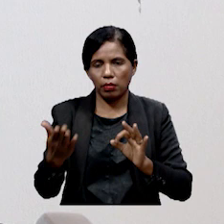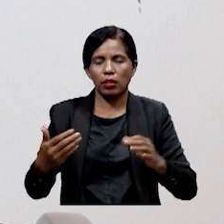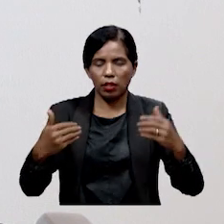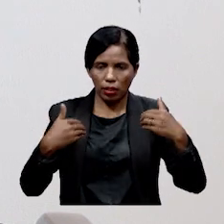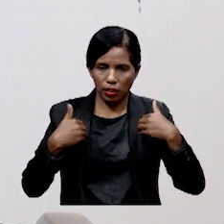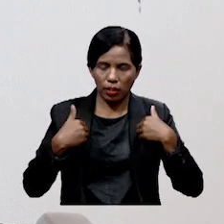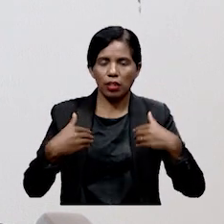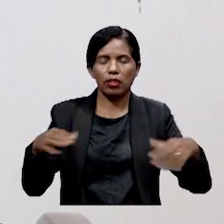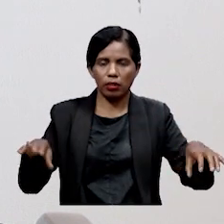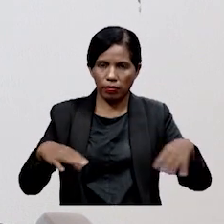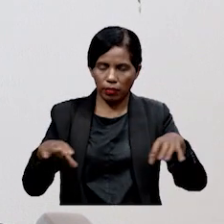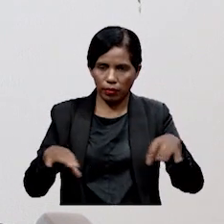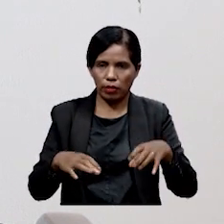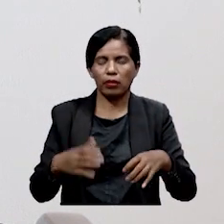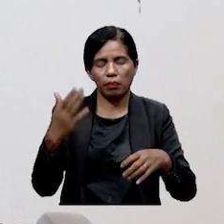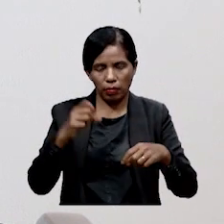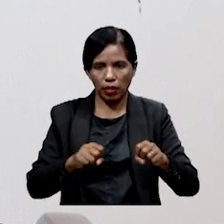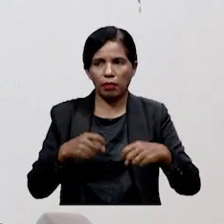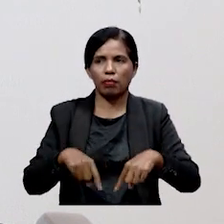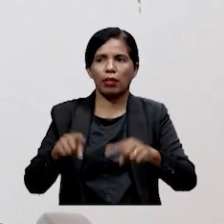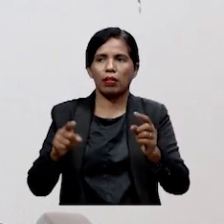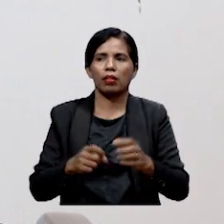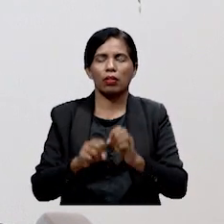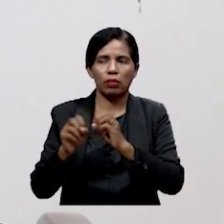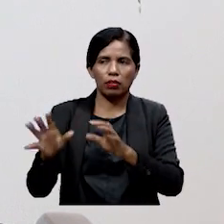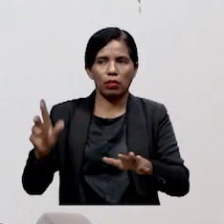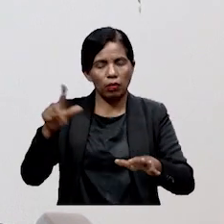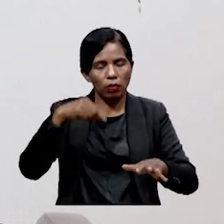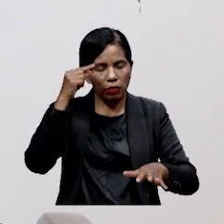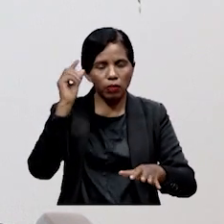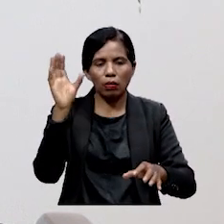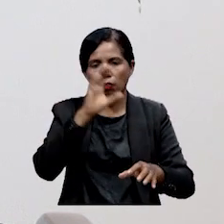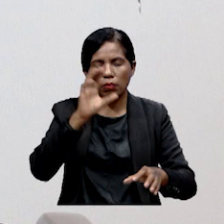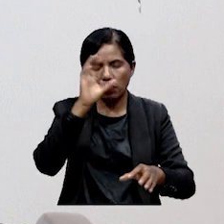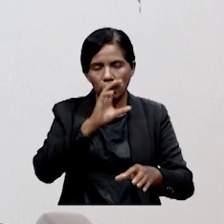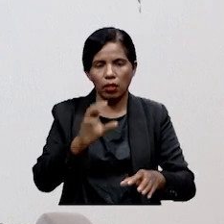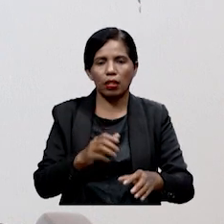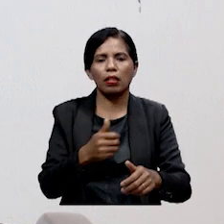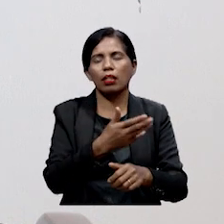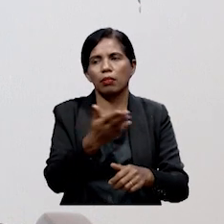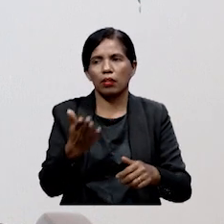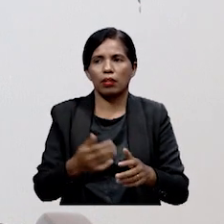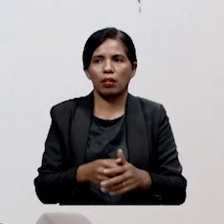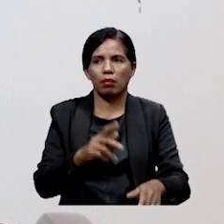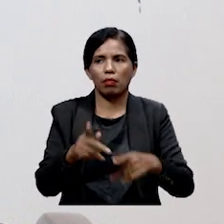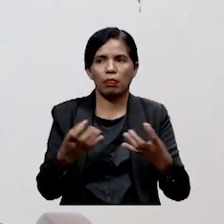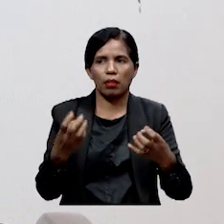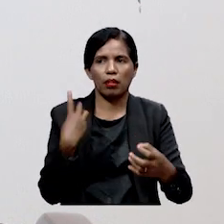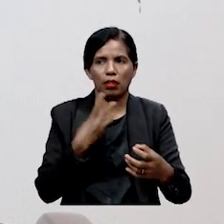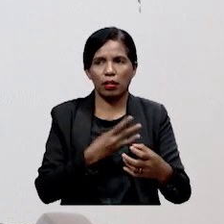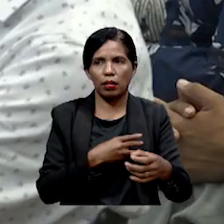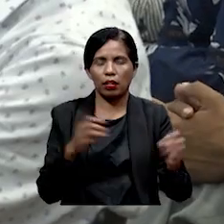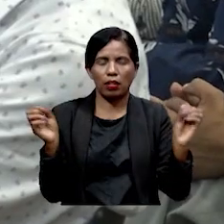é não então bem lá. Sei lá, o Sireno abandona o governo para a boca tutuir emi, se é uma barra que está em resolver a